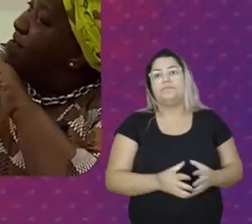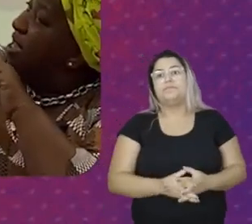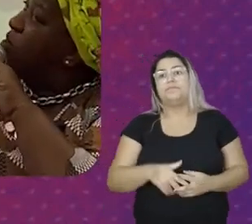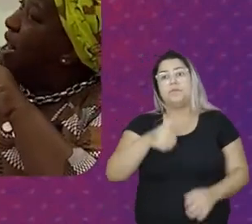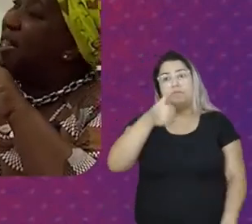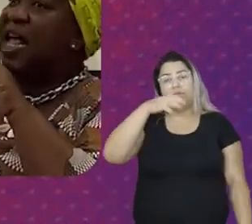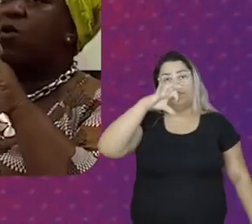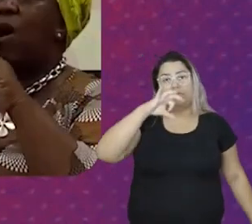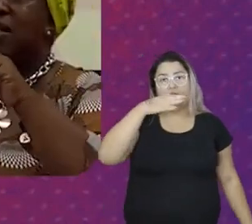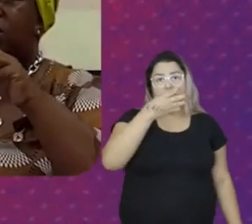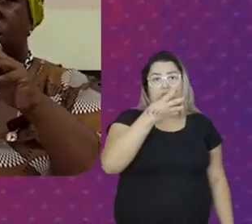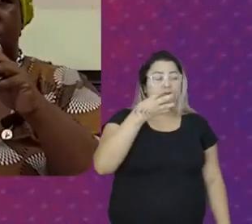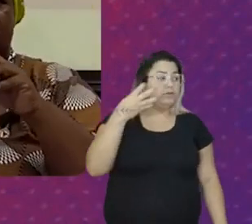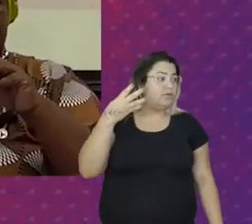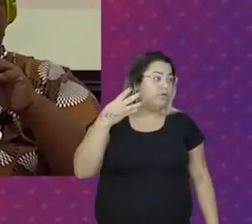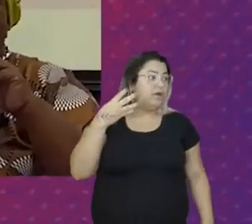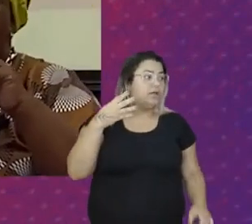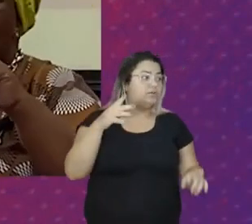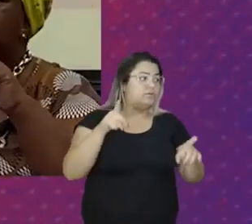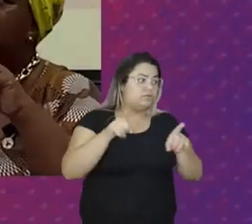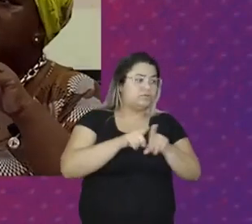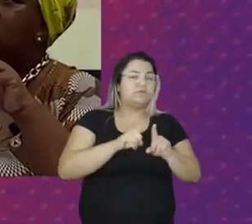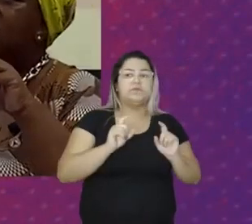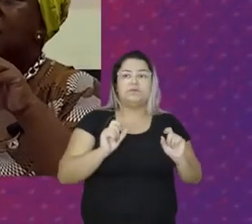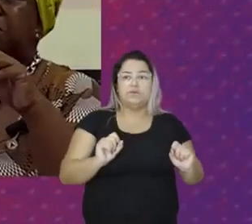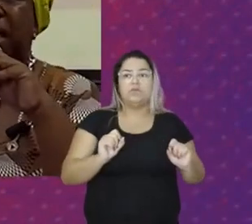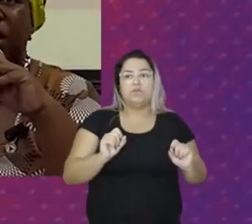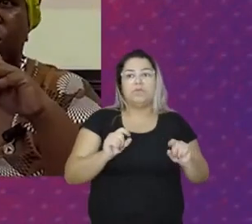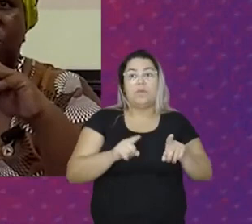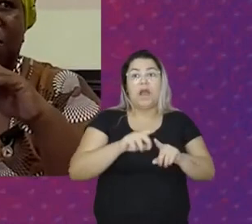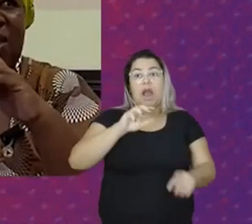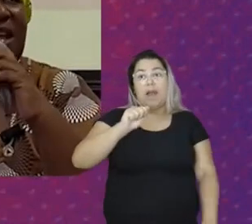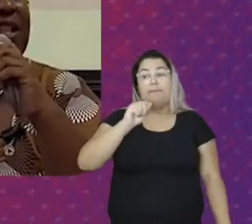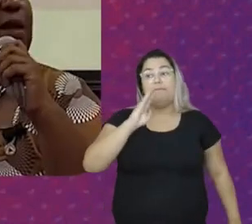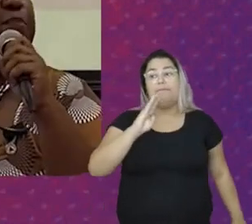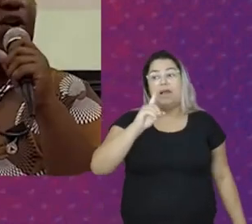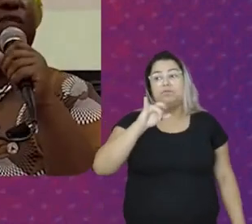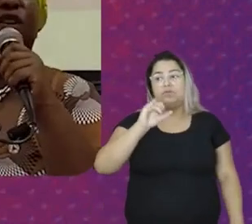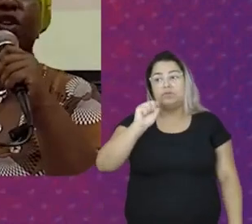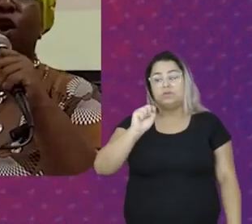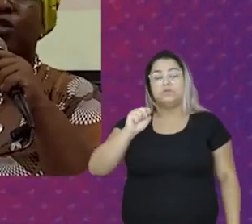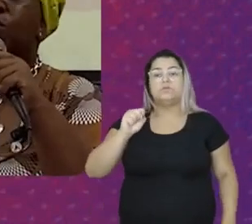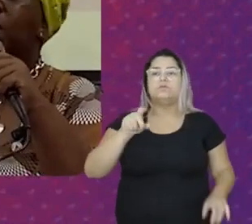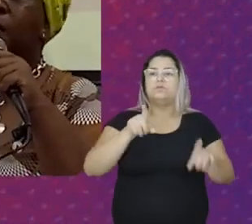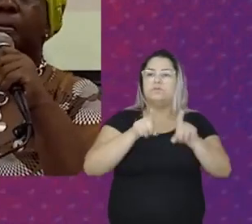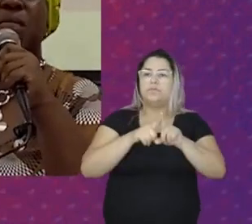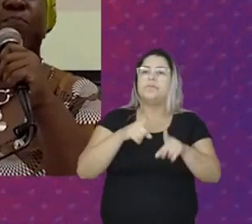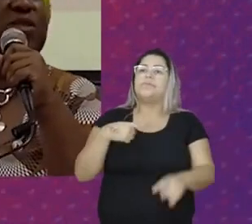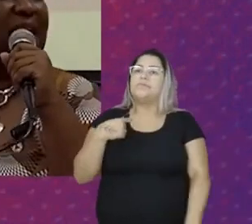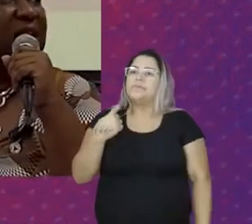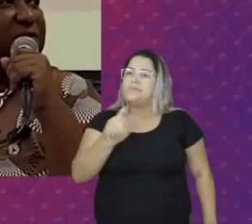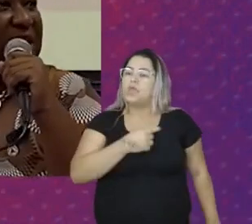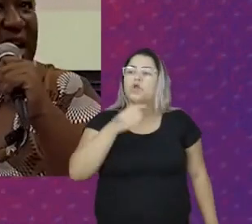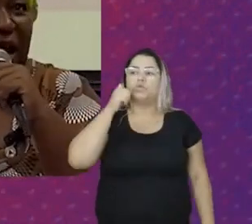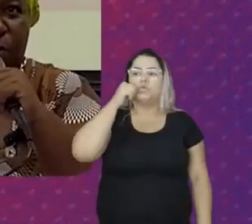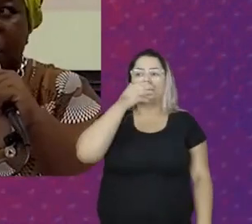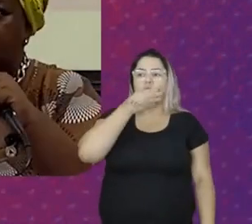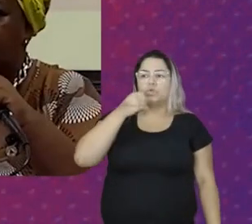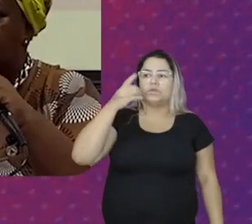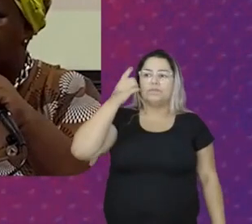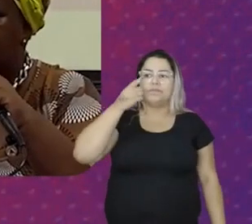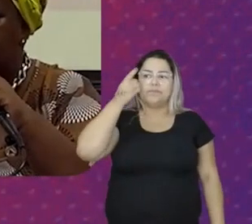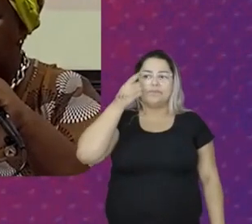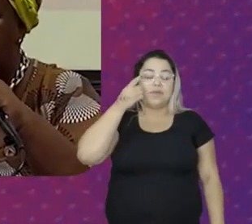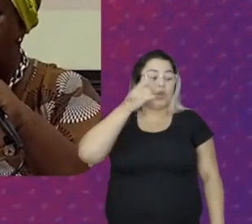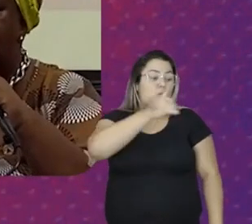em 1944, né? O Abdias do Nascimento, que depois foi nosso deputado federal